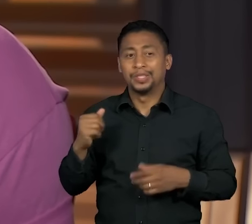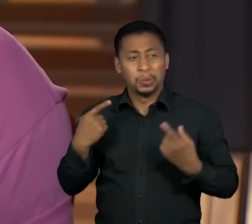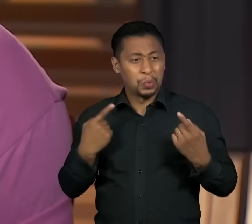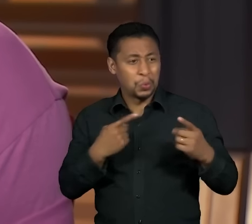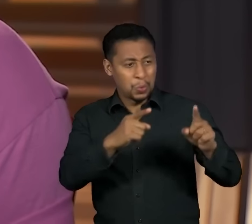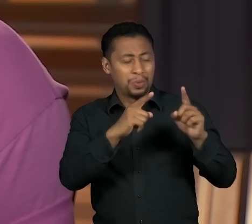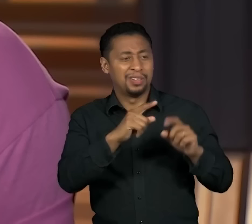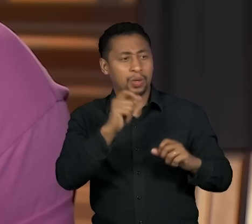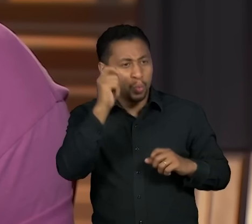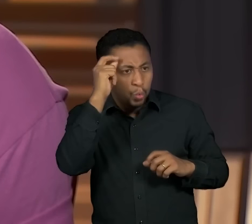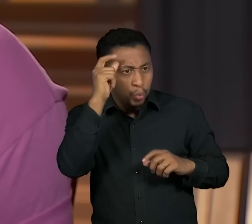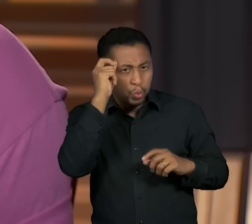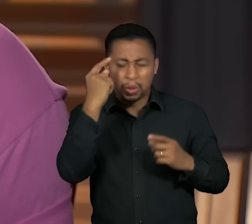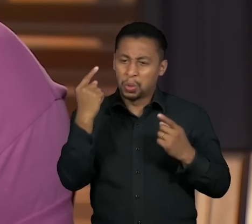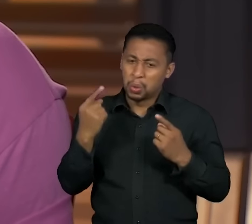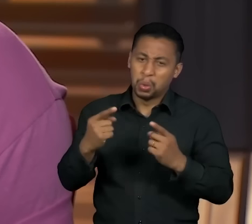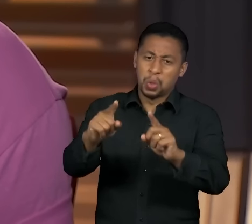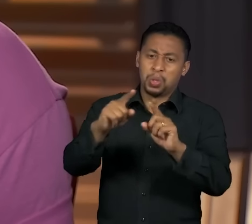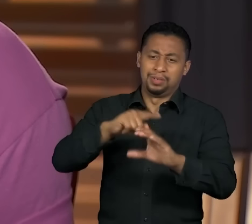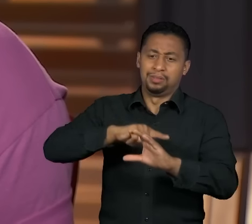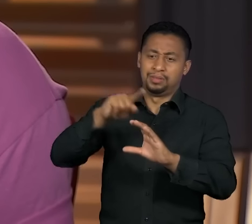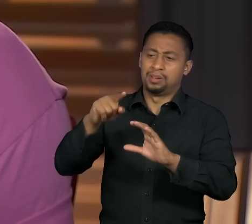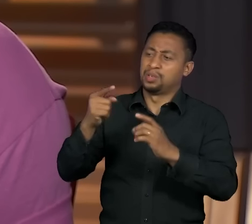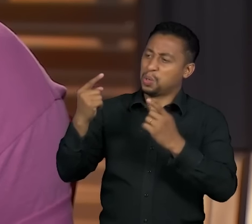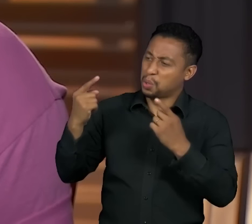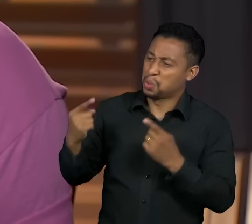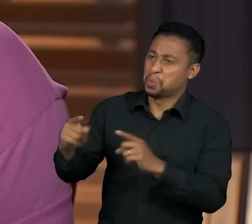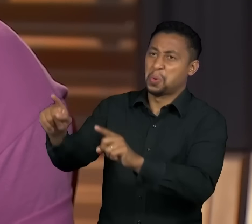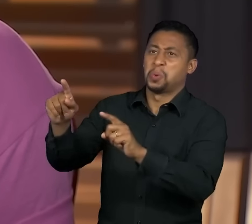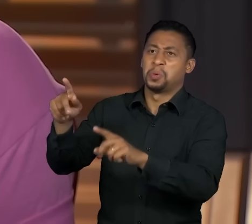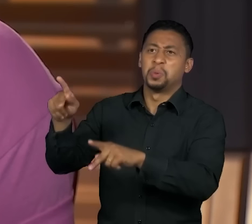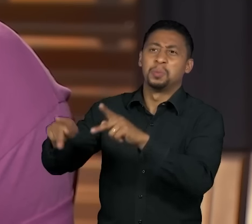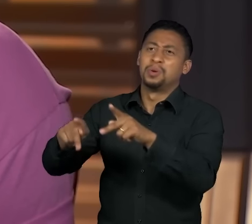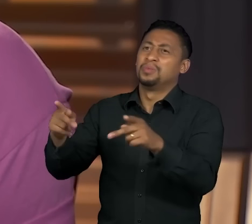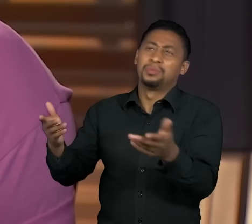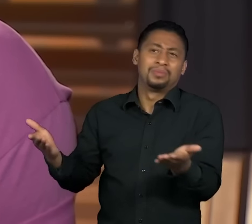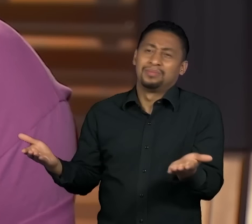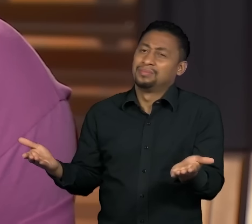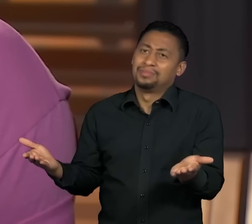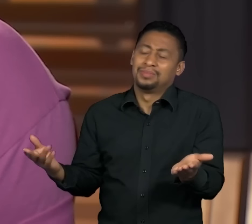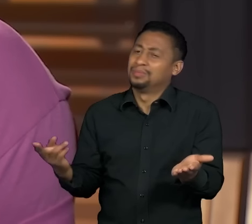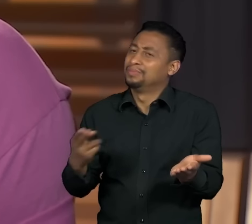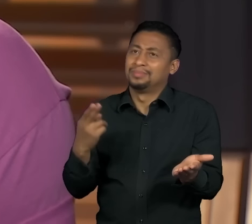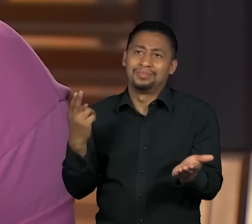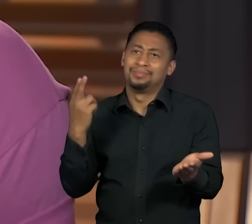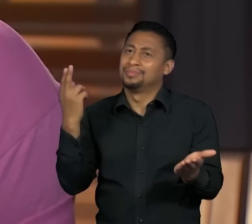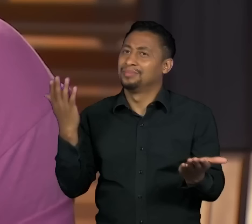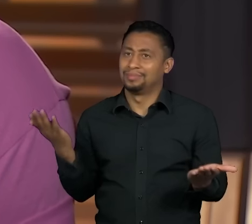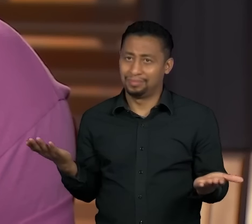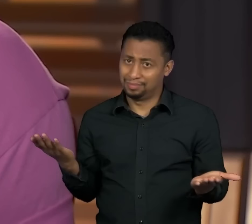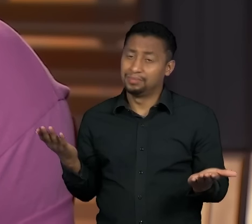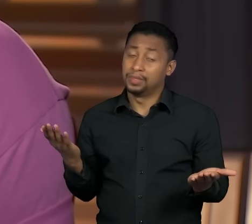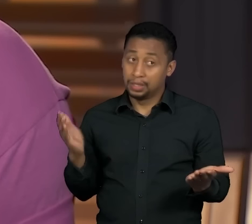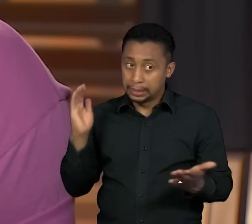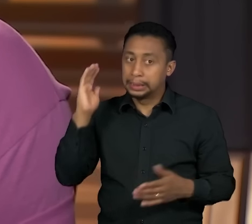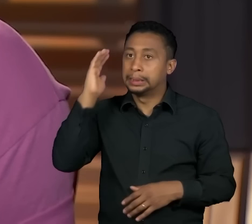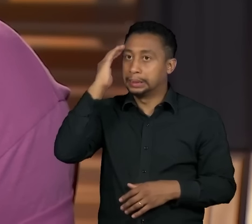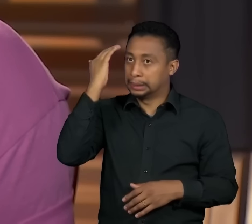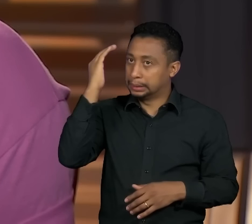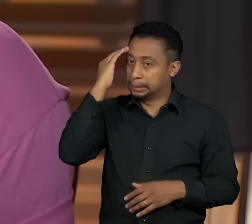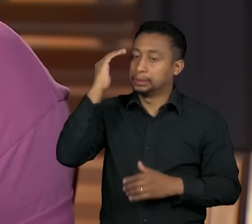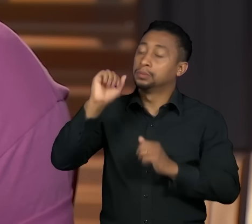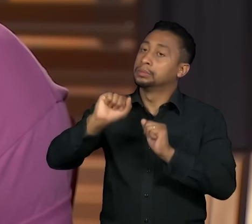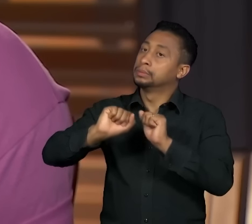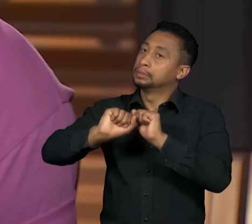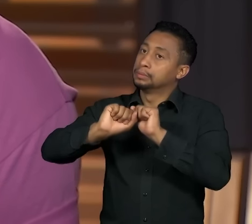contra a ciência, que não vai contra o povo. Sim. Acho que a gente entendeu isso de uma maneira